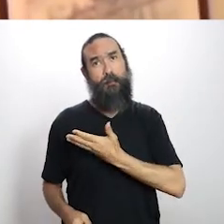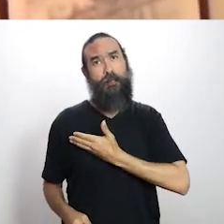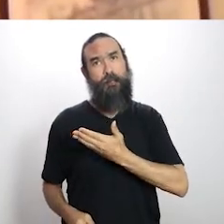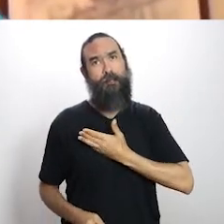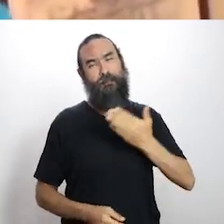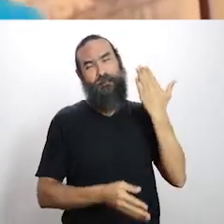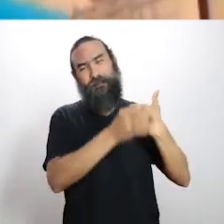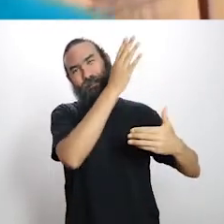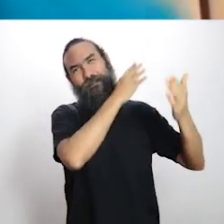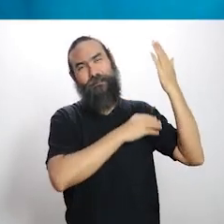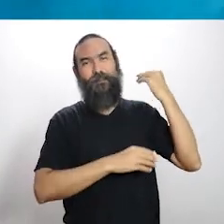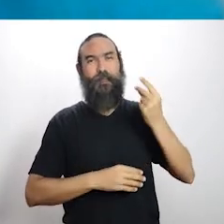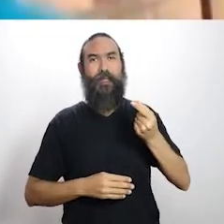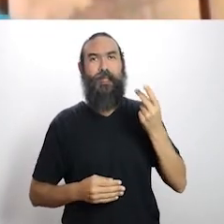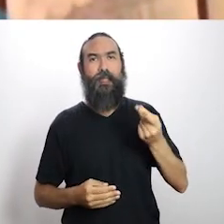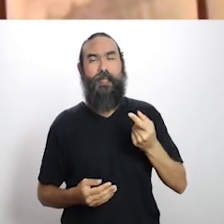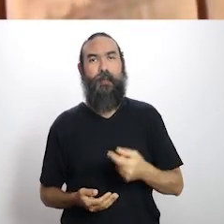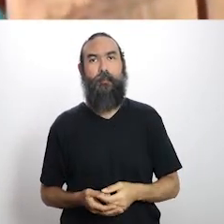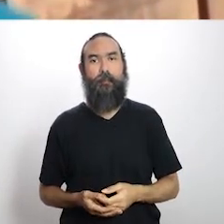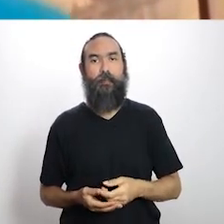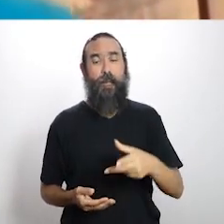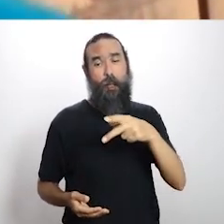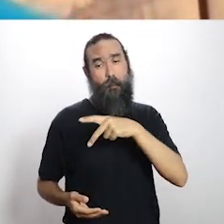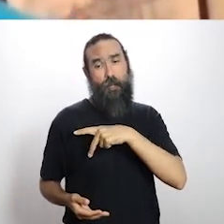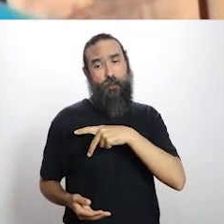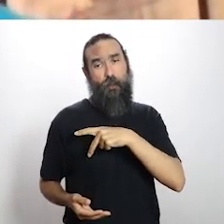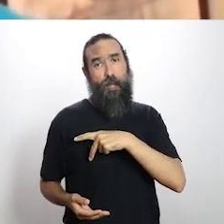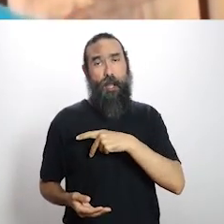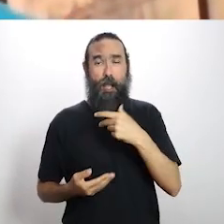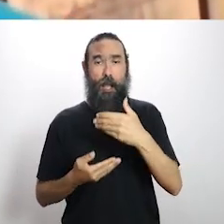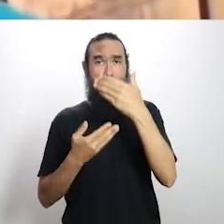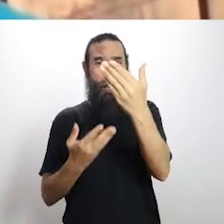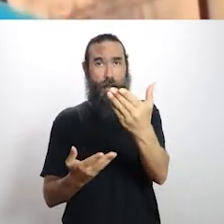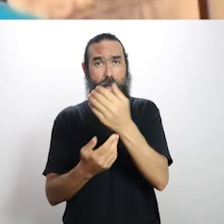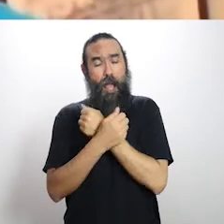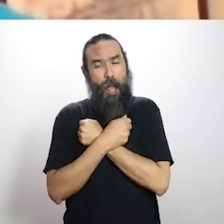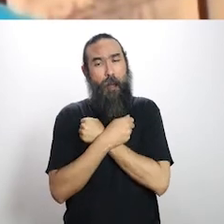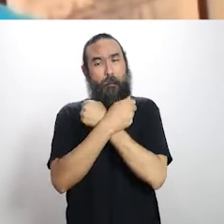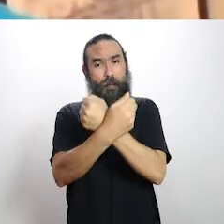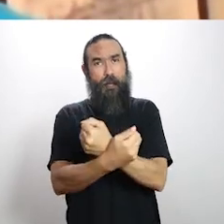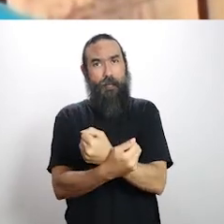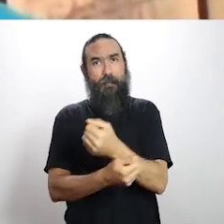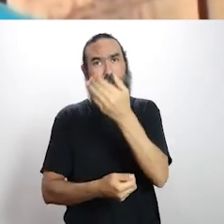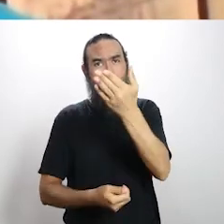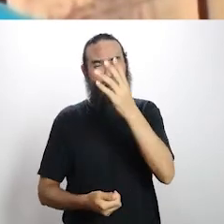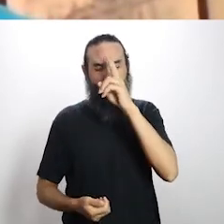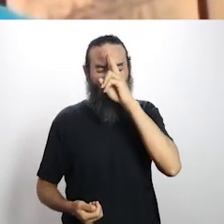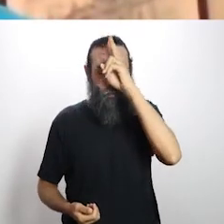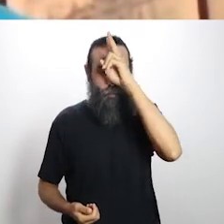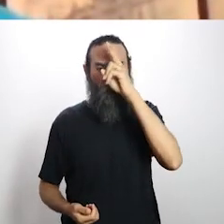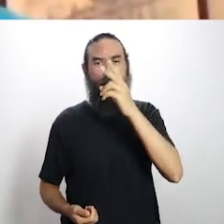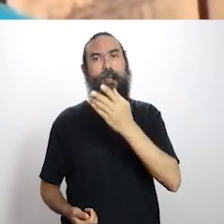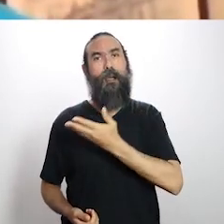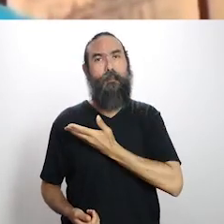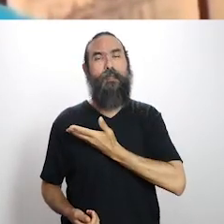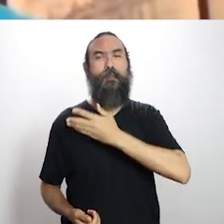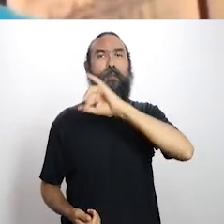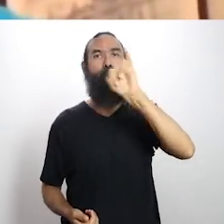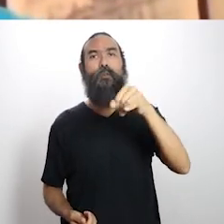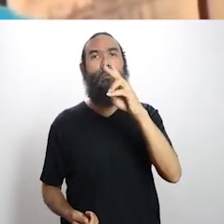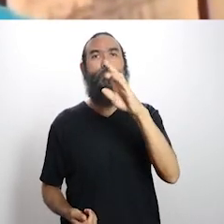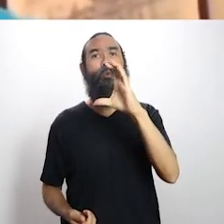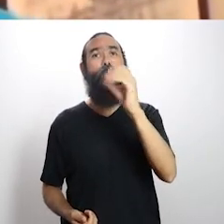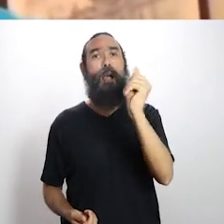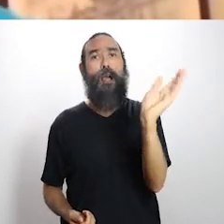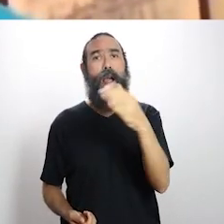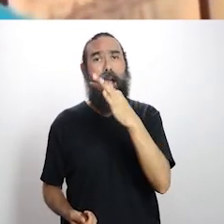ministro de cultura foi meu chefe secretário executivo no Minc antes disso quando estive